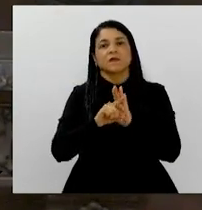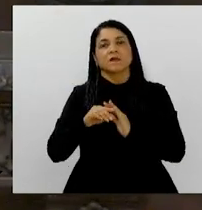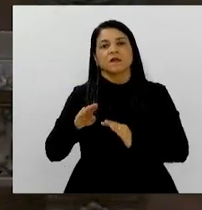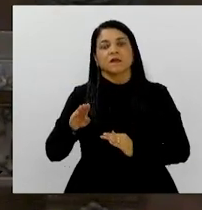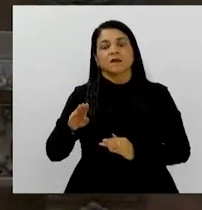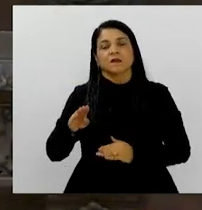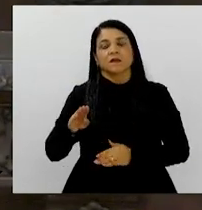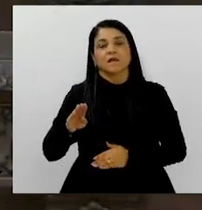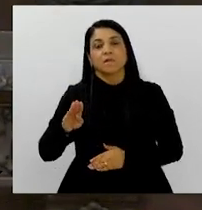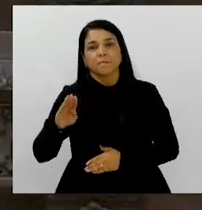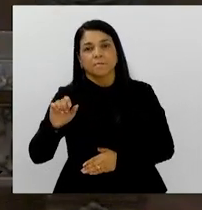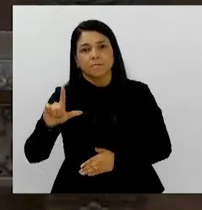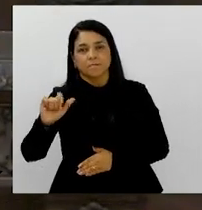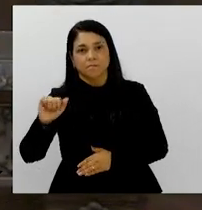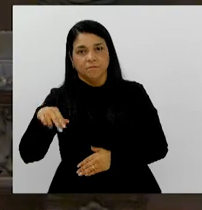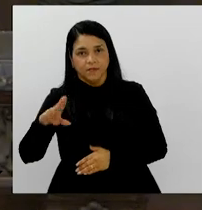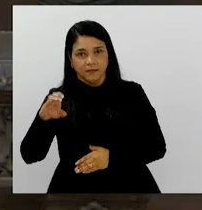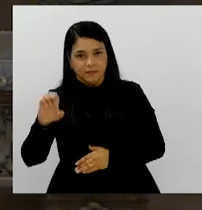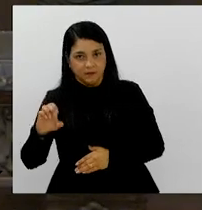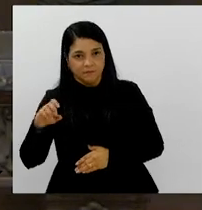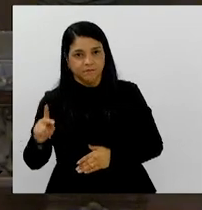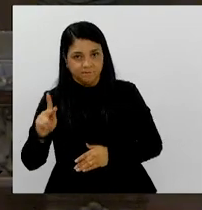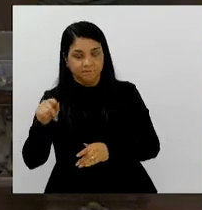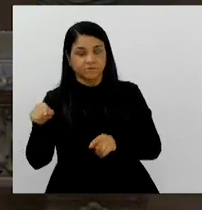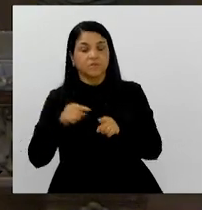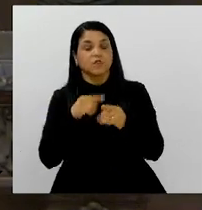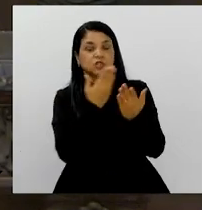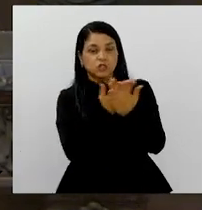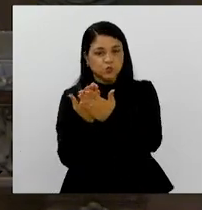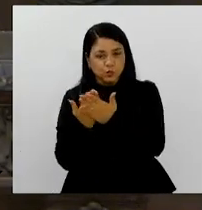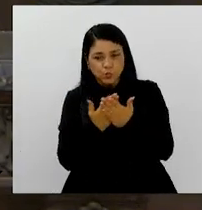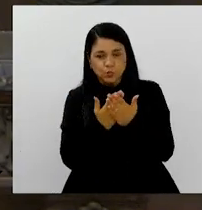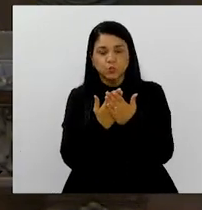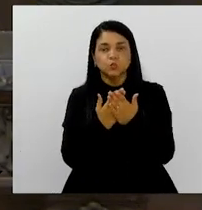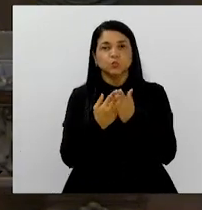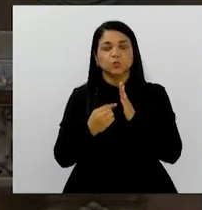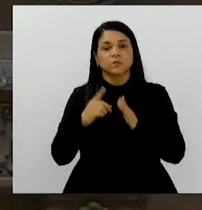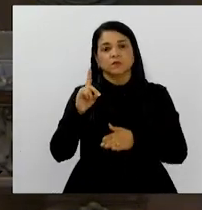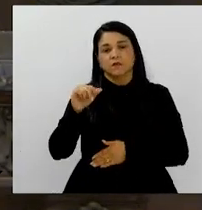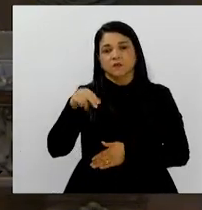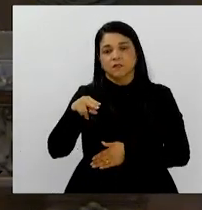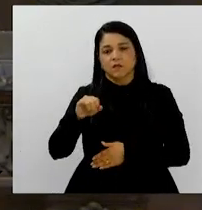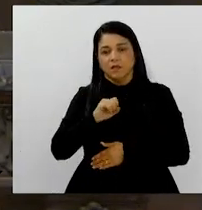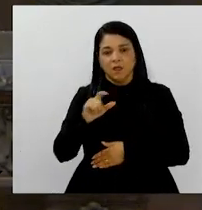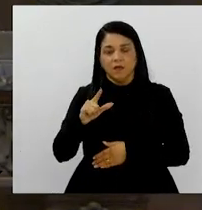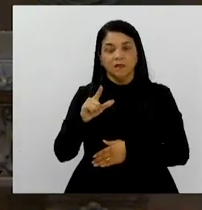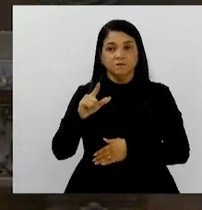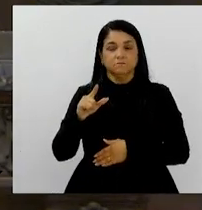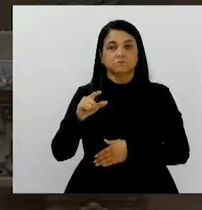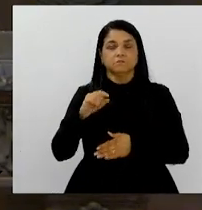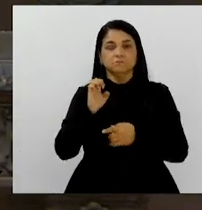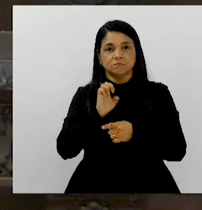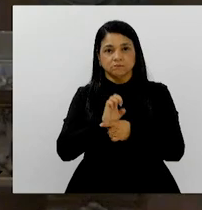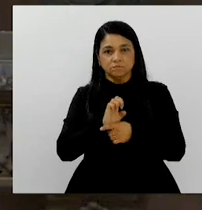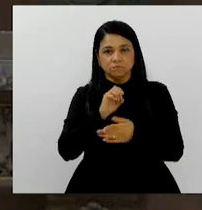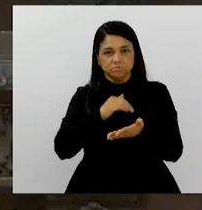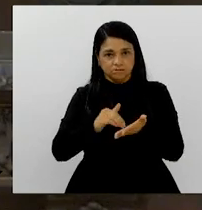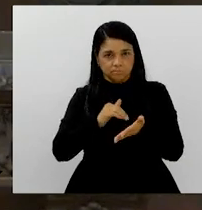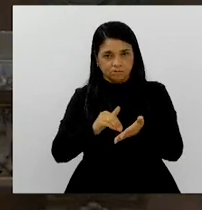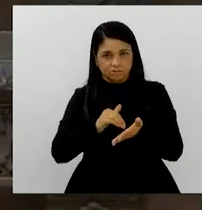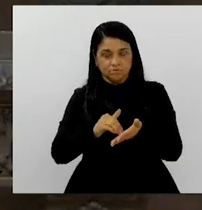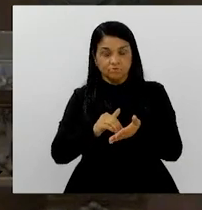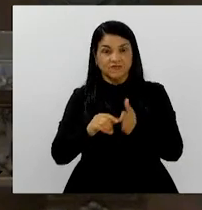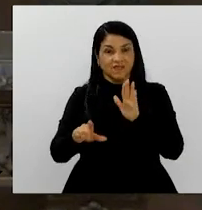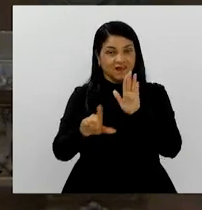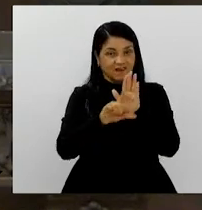ver, através de um estudo feito pela secretária Daniele, a Secretaria de Estado, que só na Lei